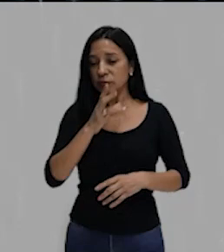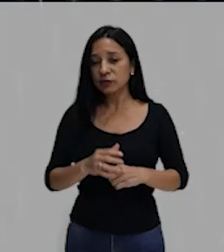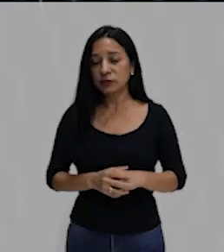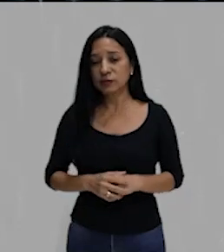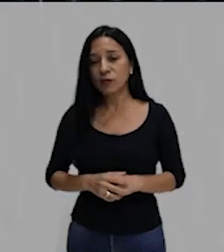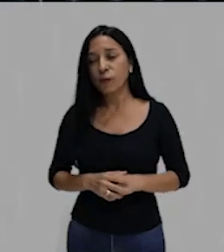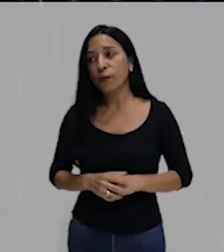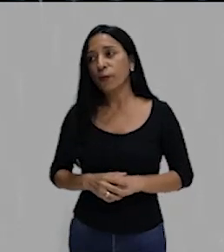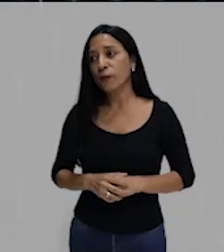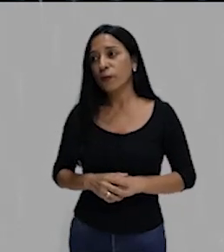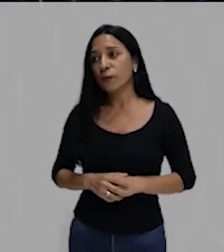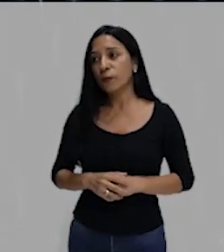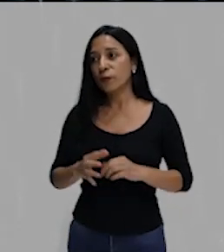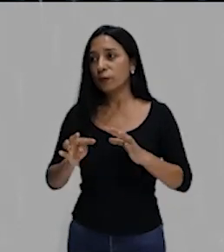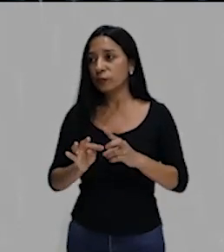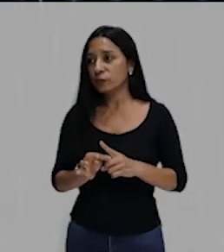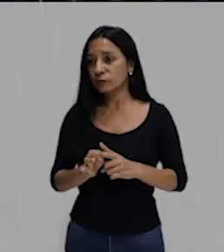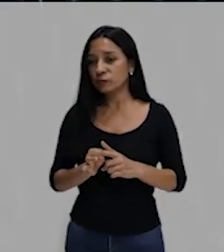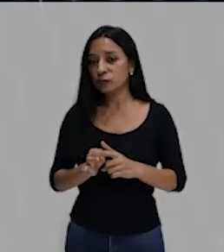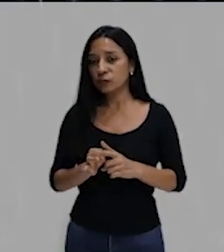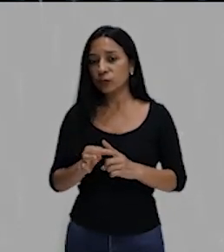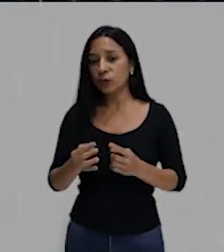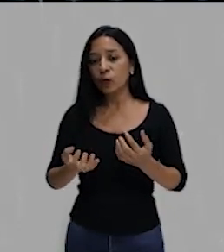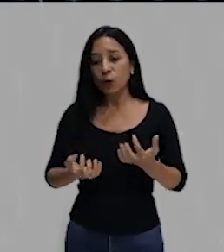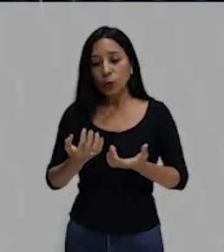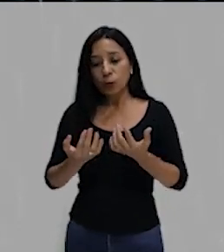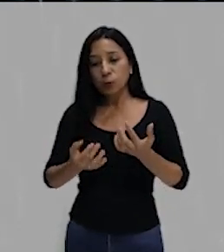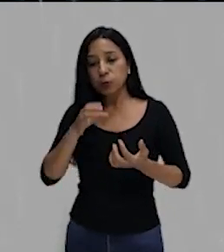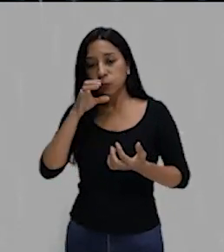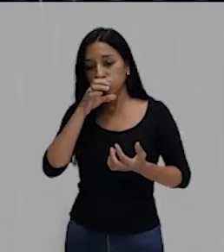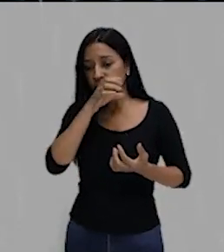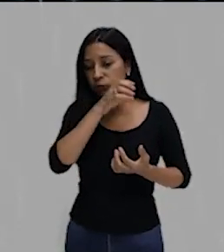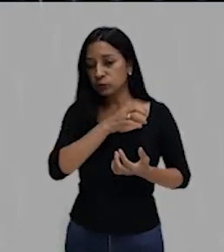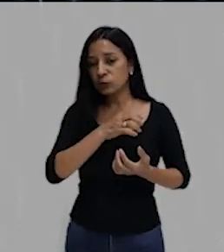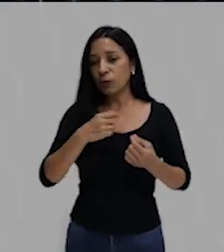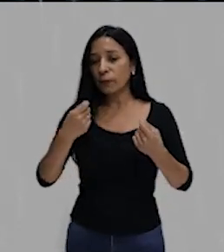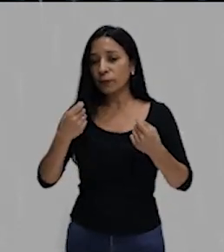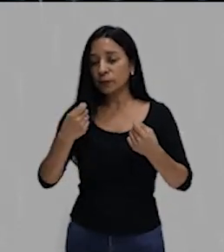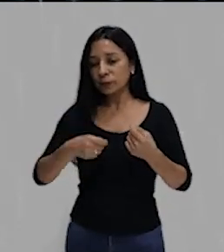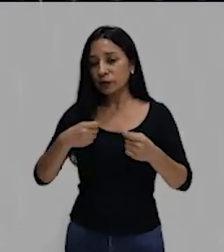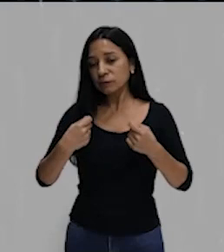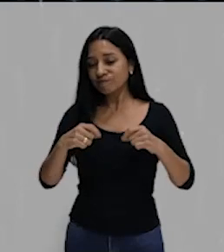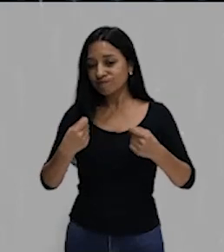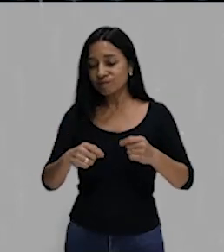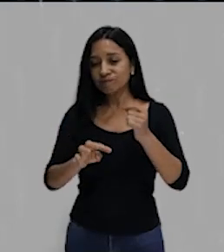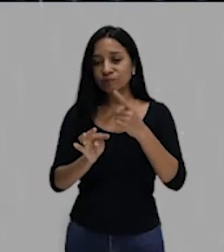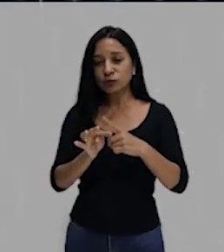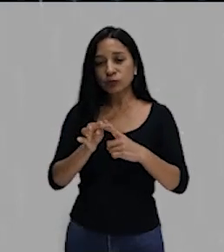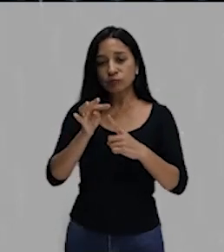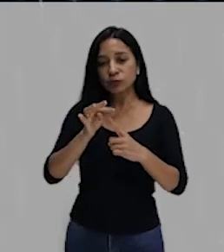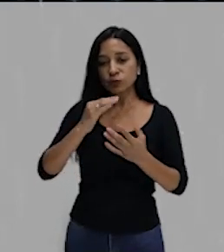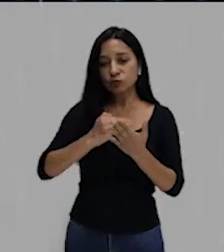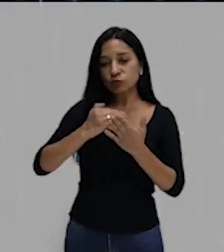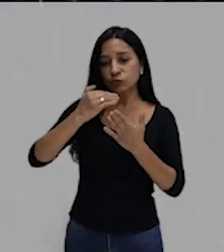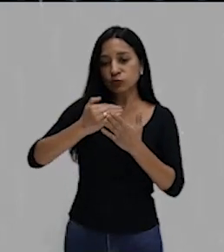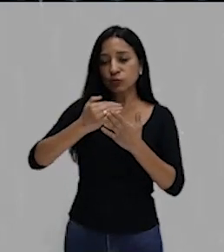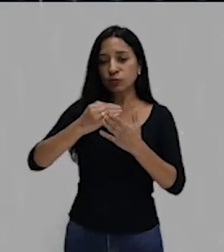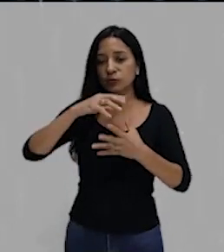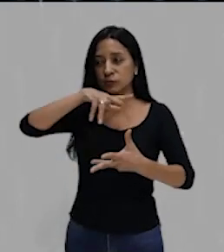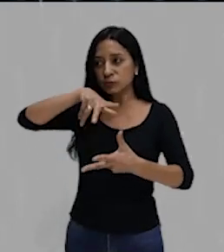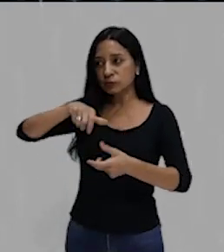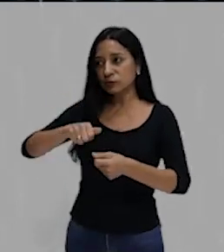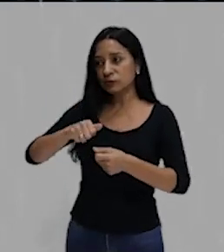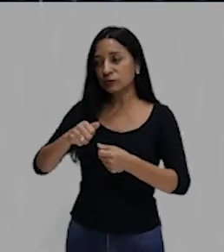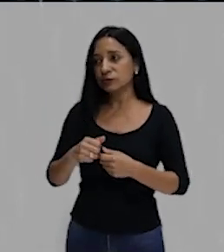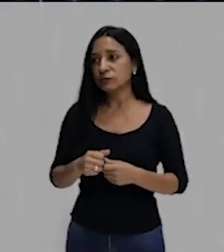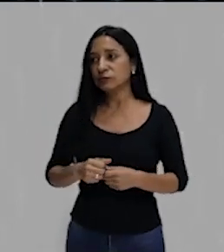global é o que propicia essa temperatura constante do planeta, certo? Só que com a